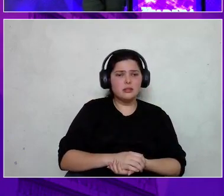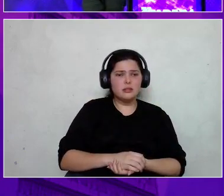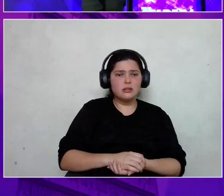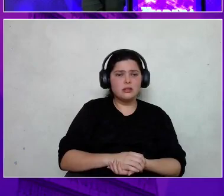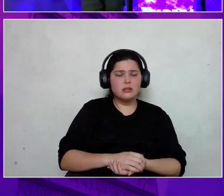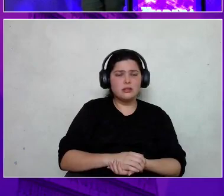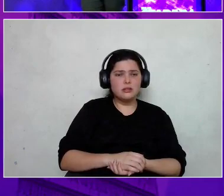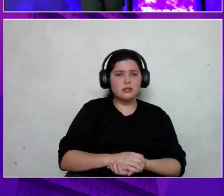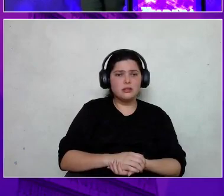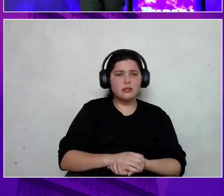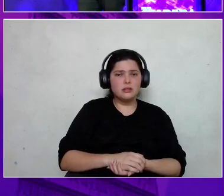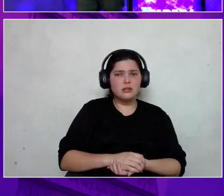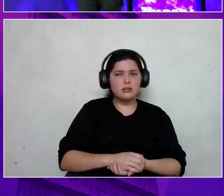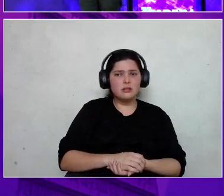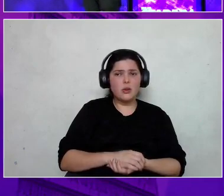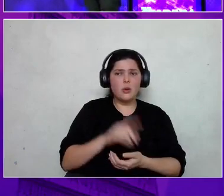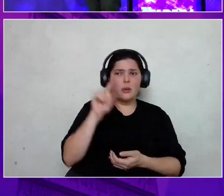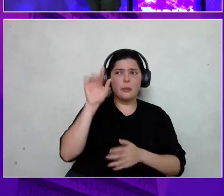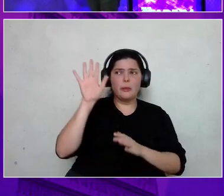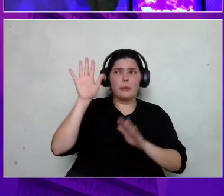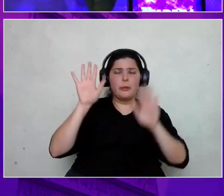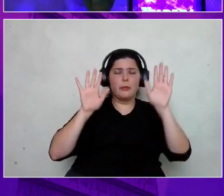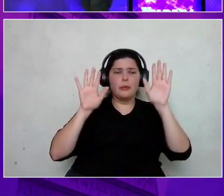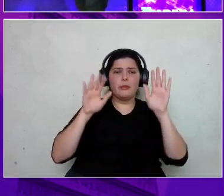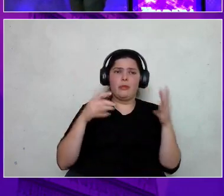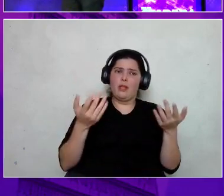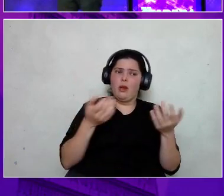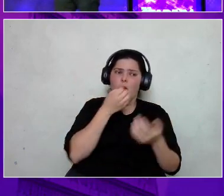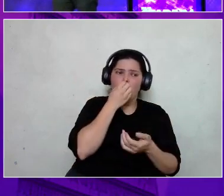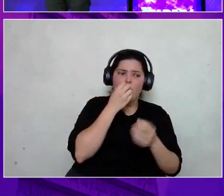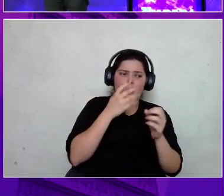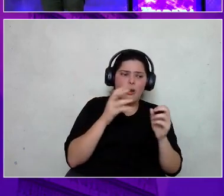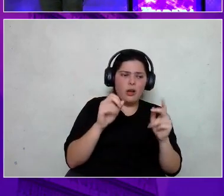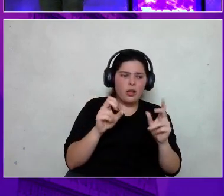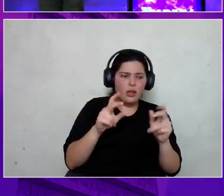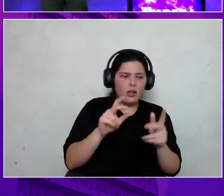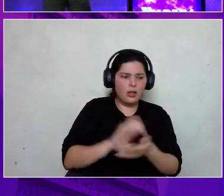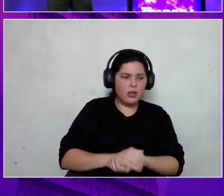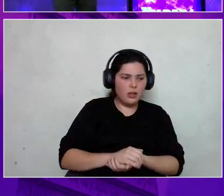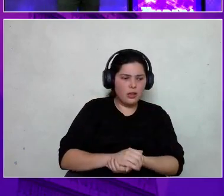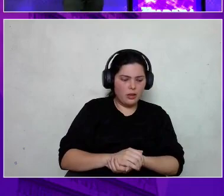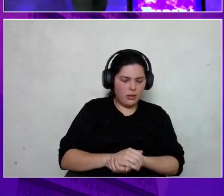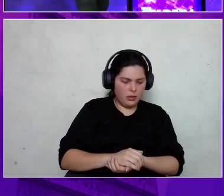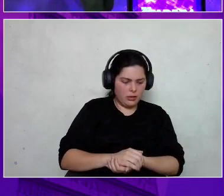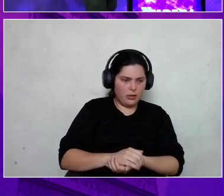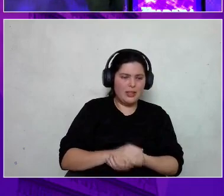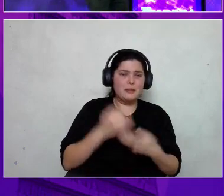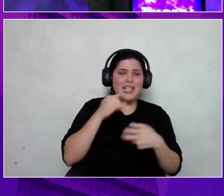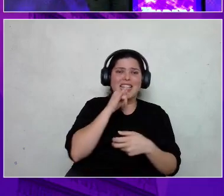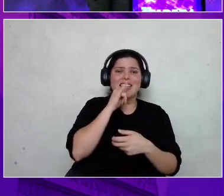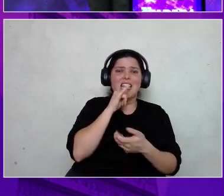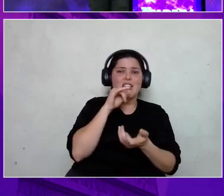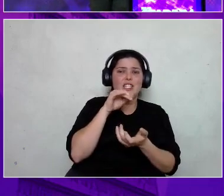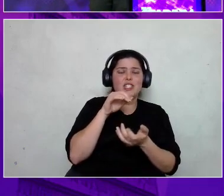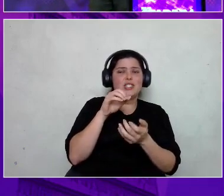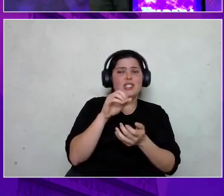Uma mão levantou. Tá da hora. Esses testers aí tem que fazer teste de API. Tá difícil, assim.